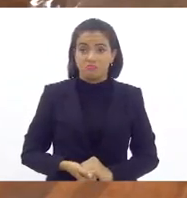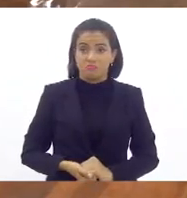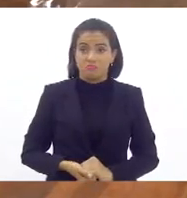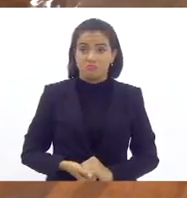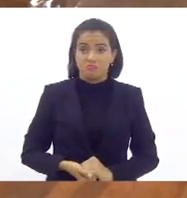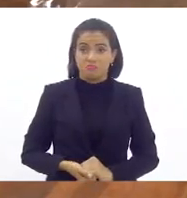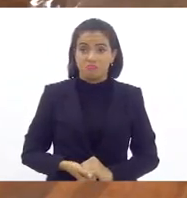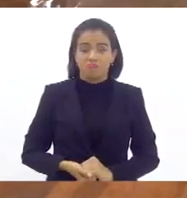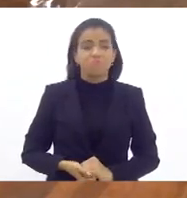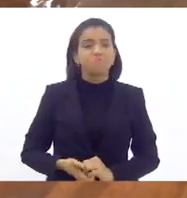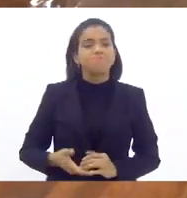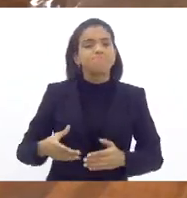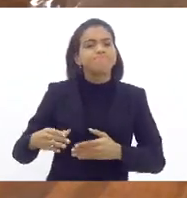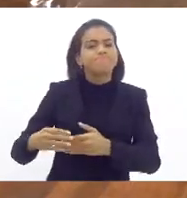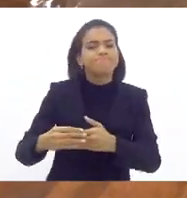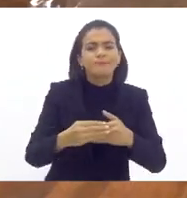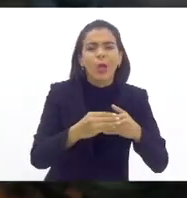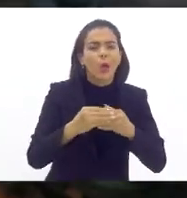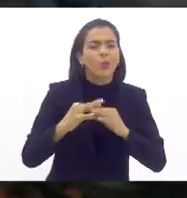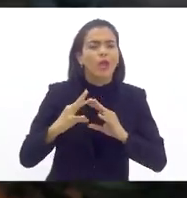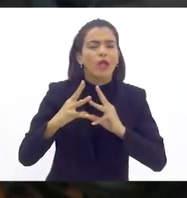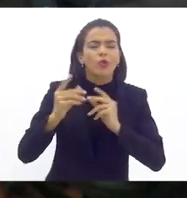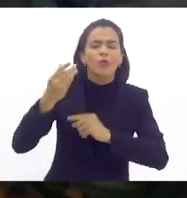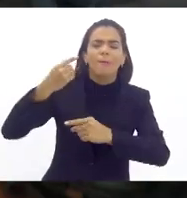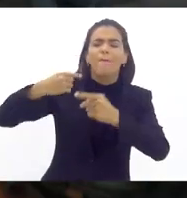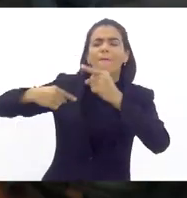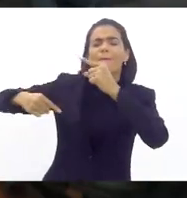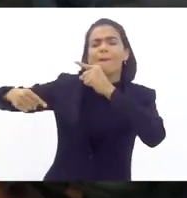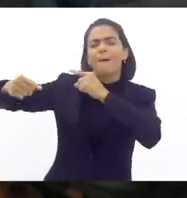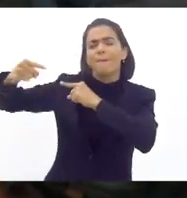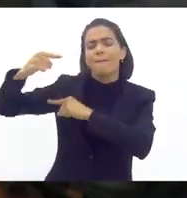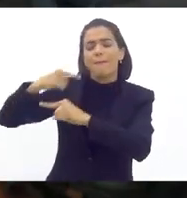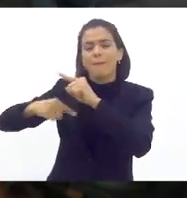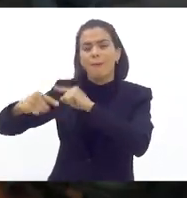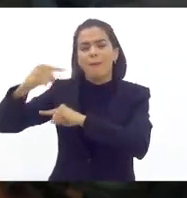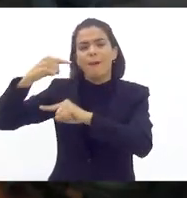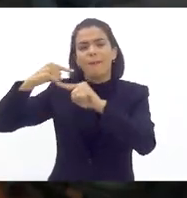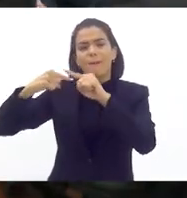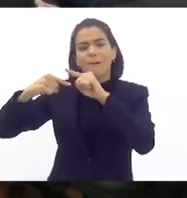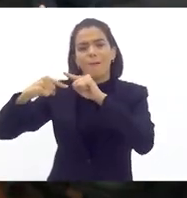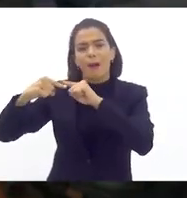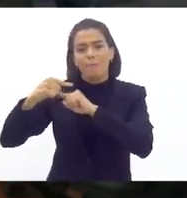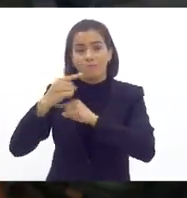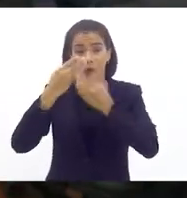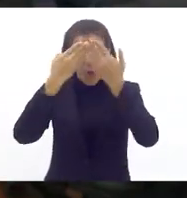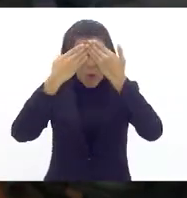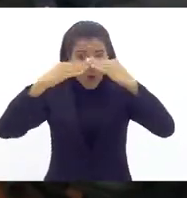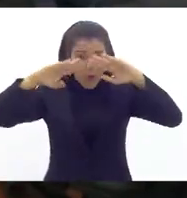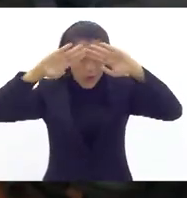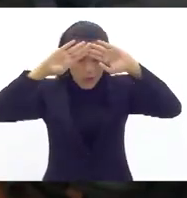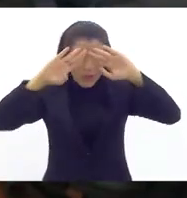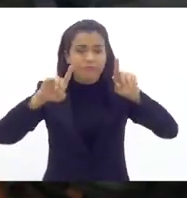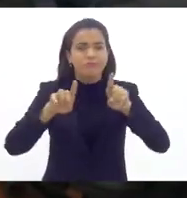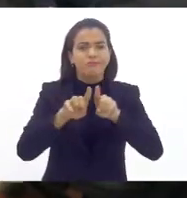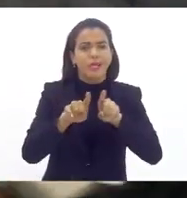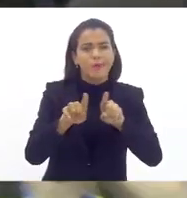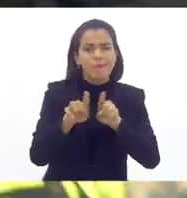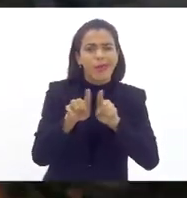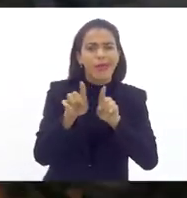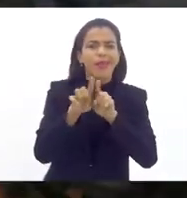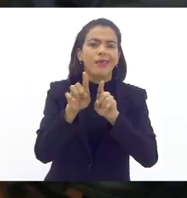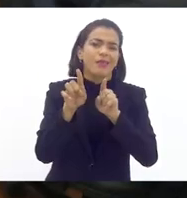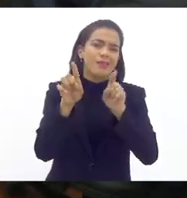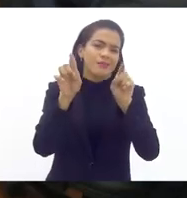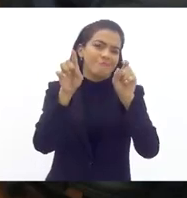Saúdo a todos os nossos ancestrais, a todos os nossos inquícios, boduns, orixás, encantados,